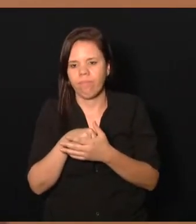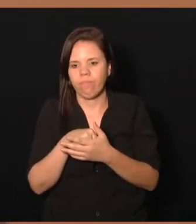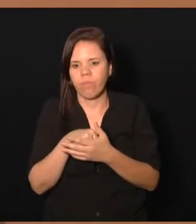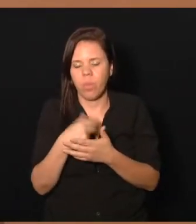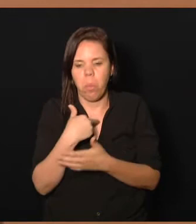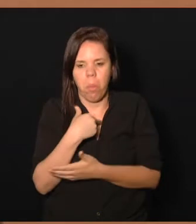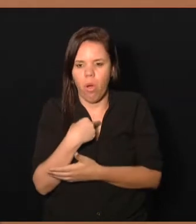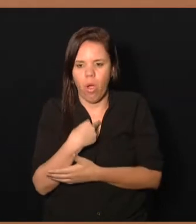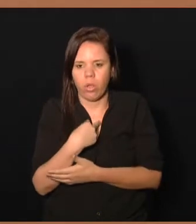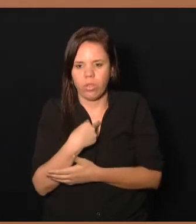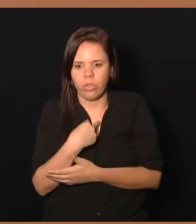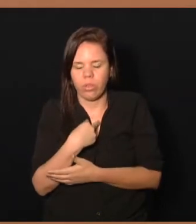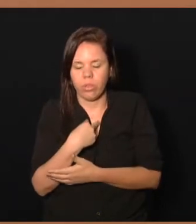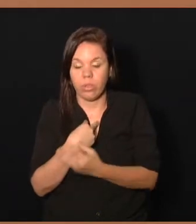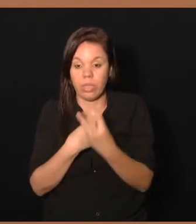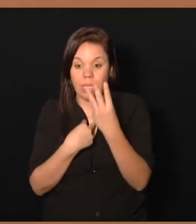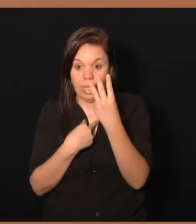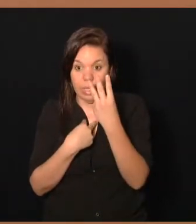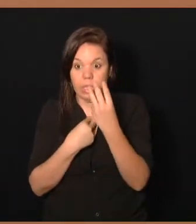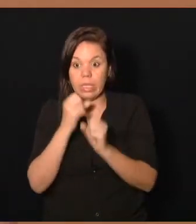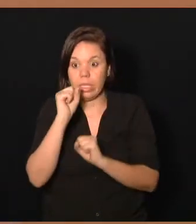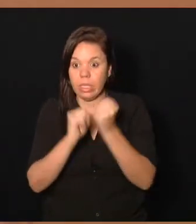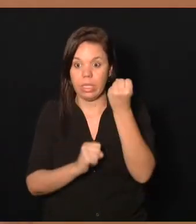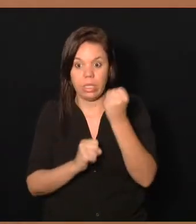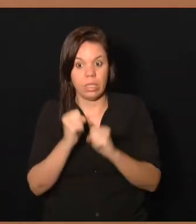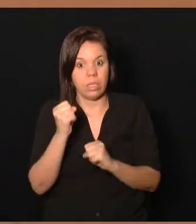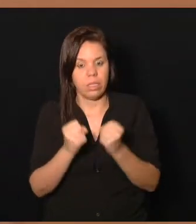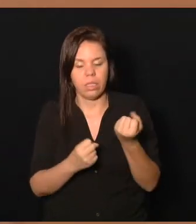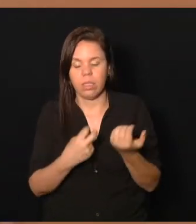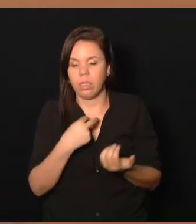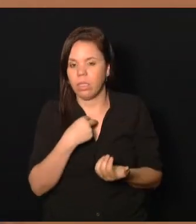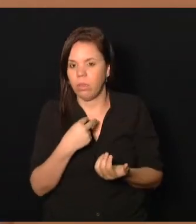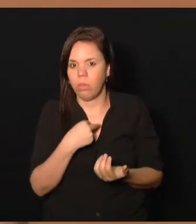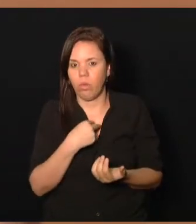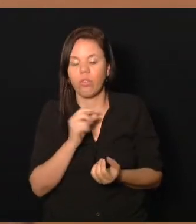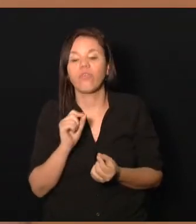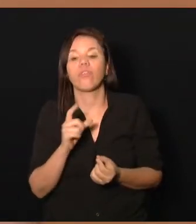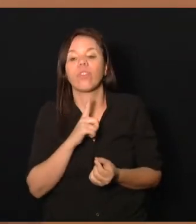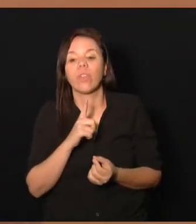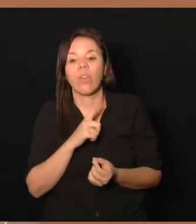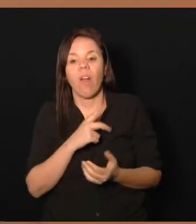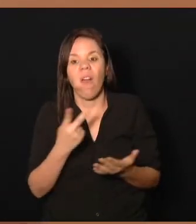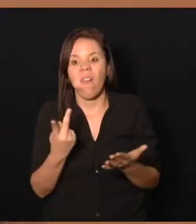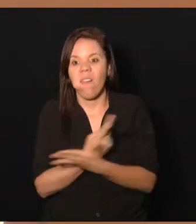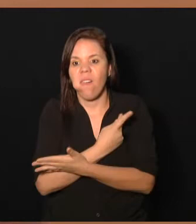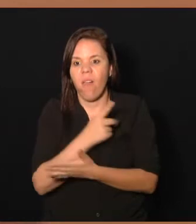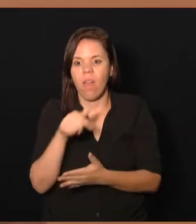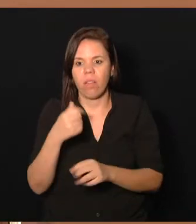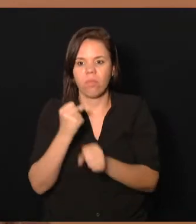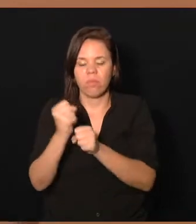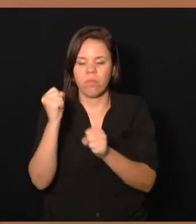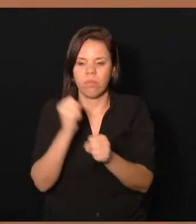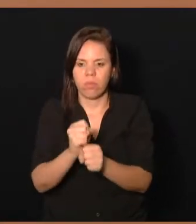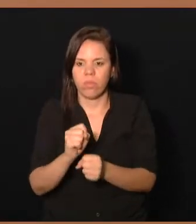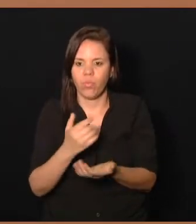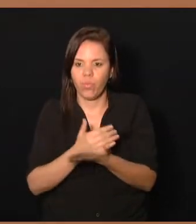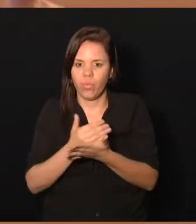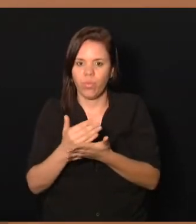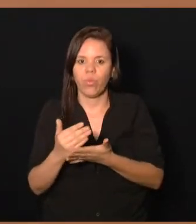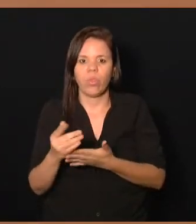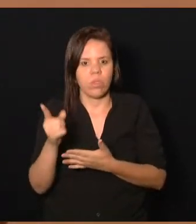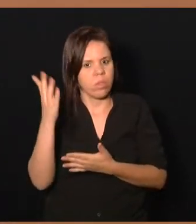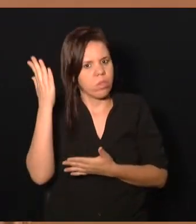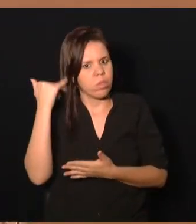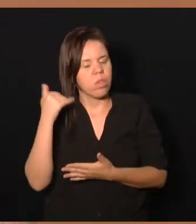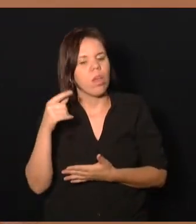E são 3 empresas, e não vai poder ter aditivo nessas obras. Foi isso desde o início, já foi, porque o senhor sabe que é